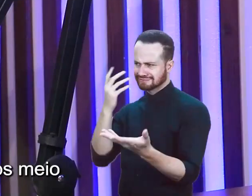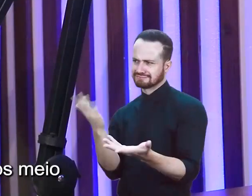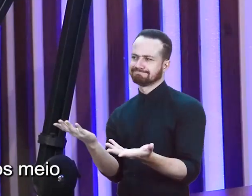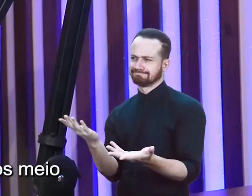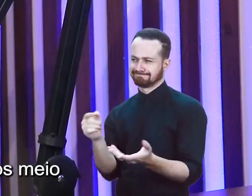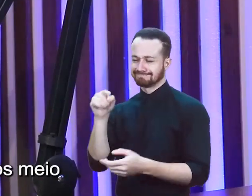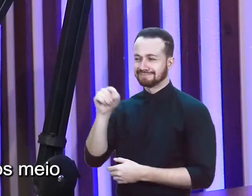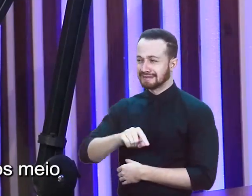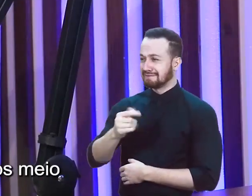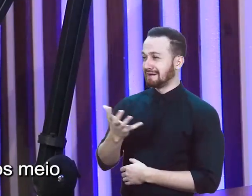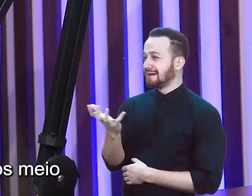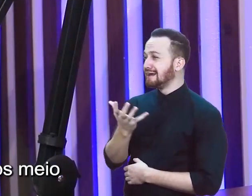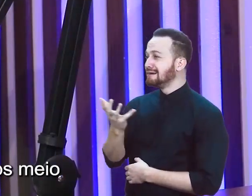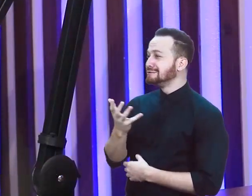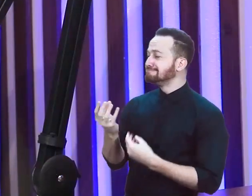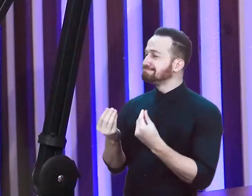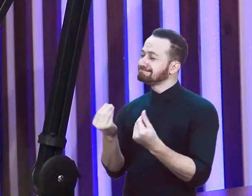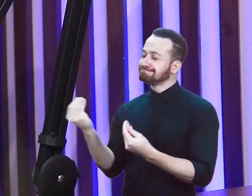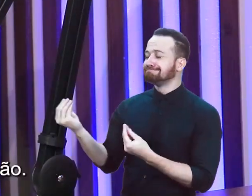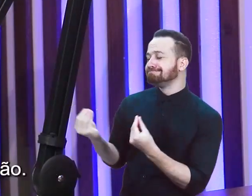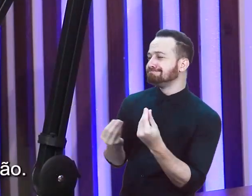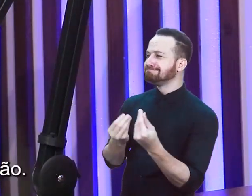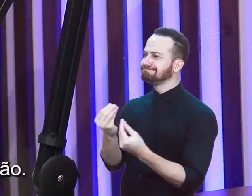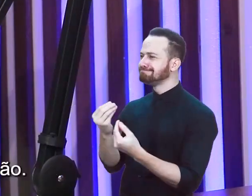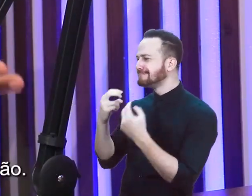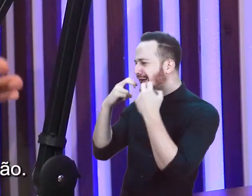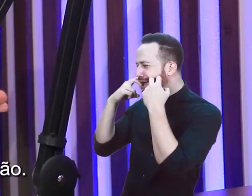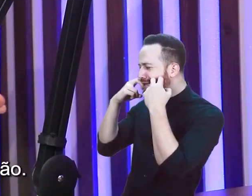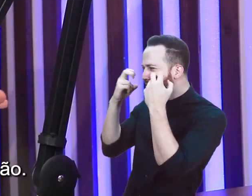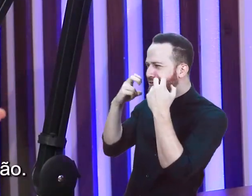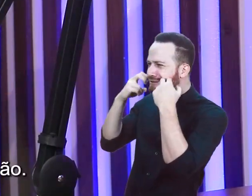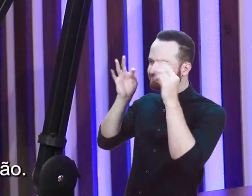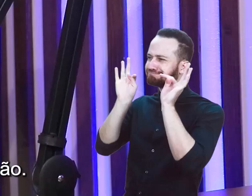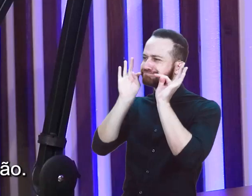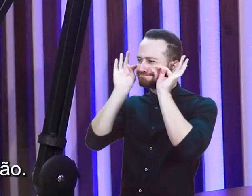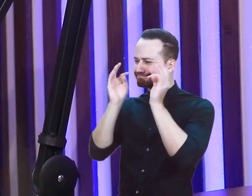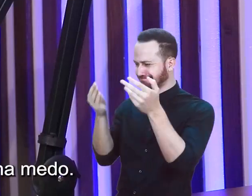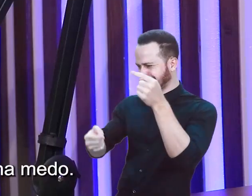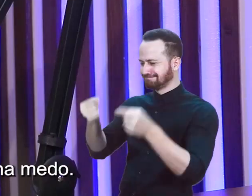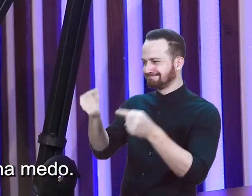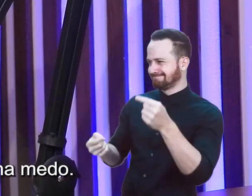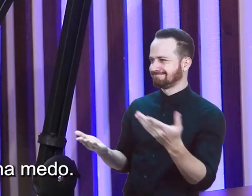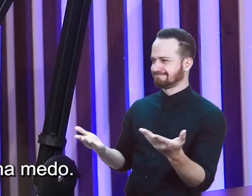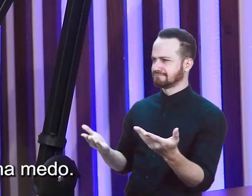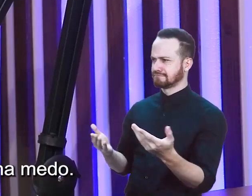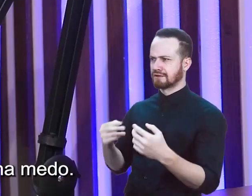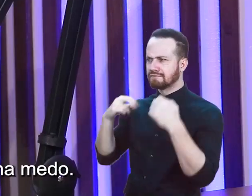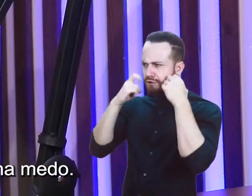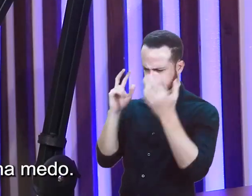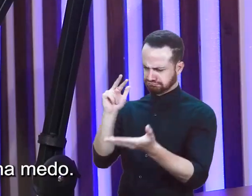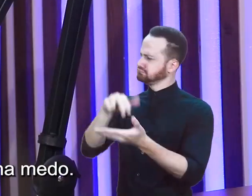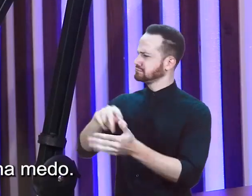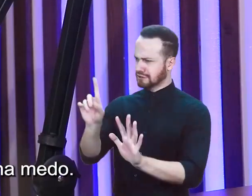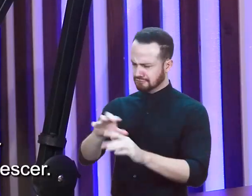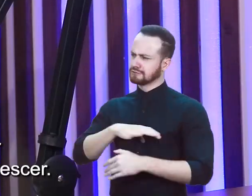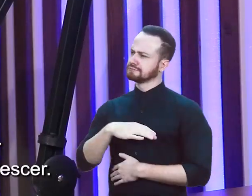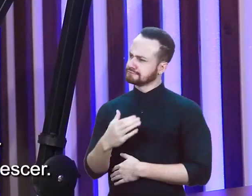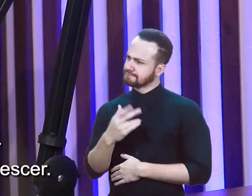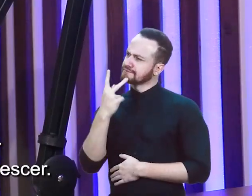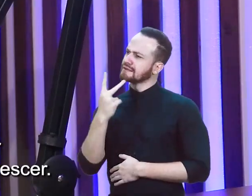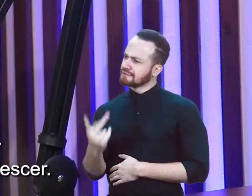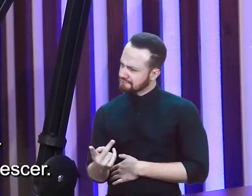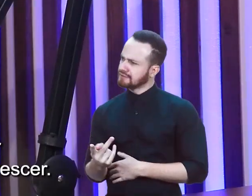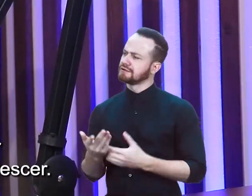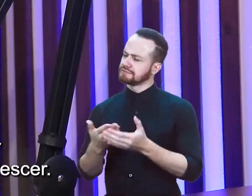vai querer que nós continuemos meio tímidas nessa discussão. Então não tenha vergonha, não tenha medo. Você